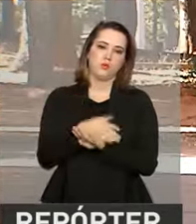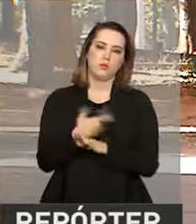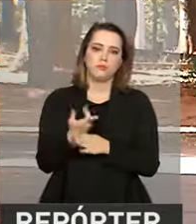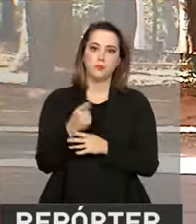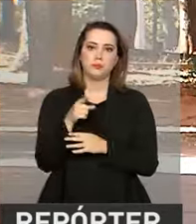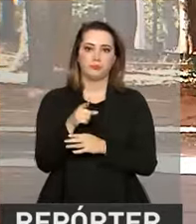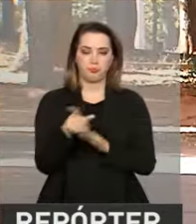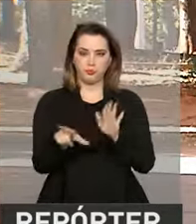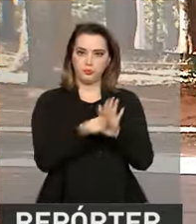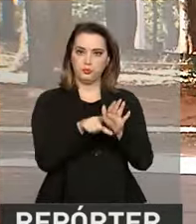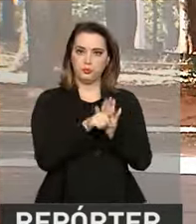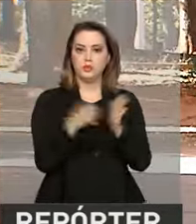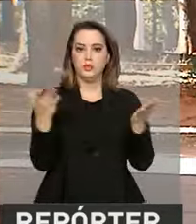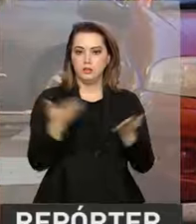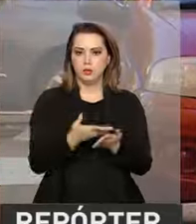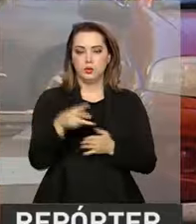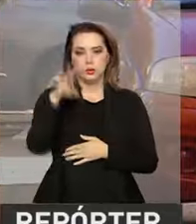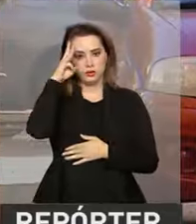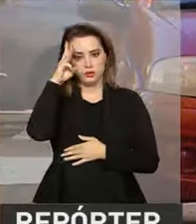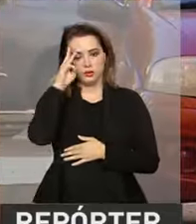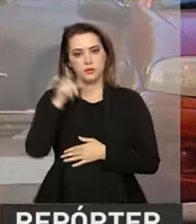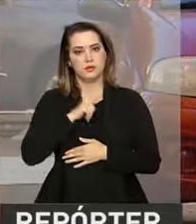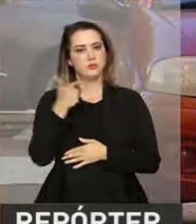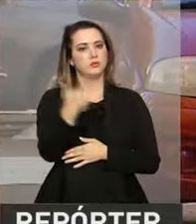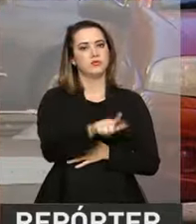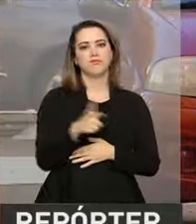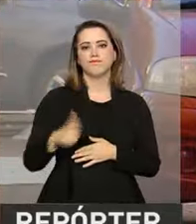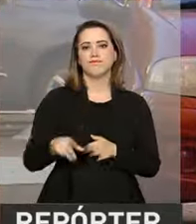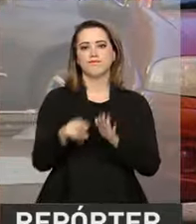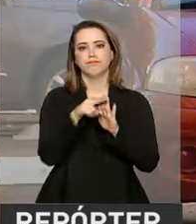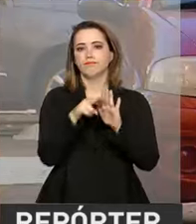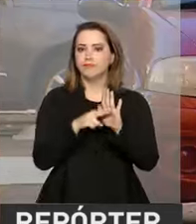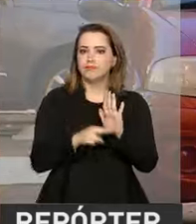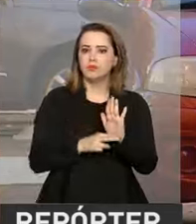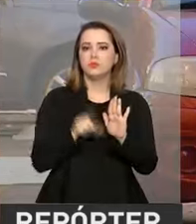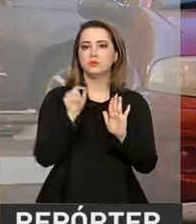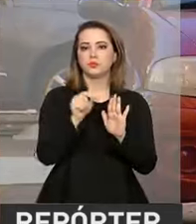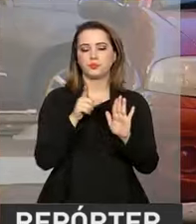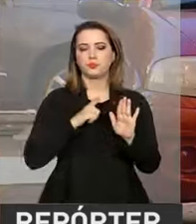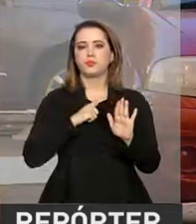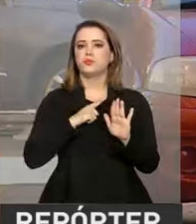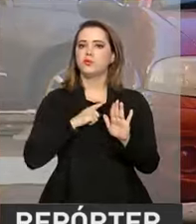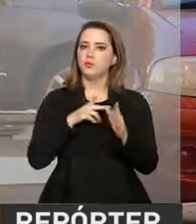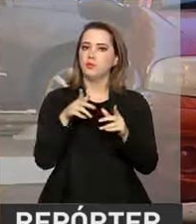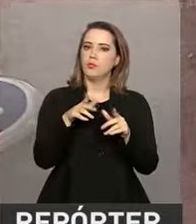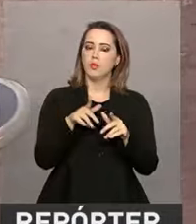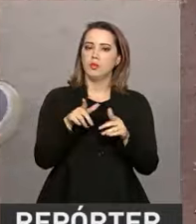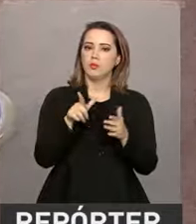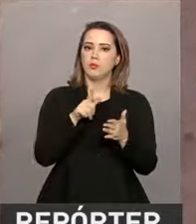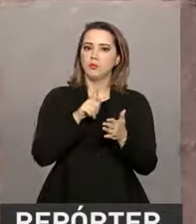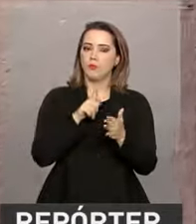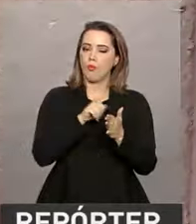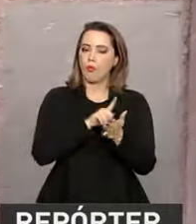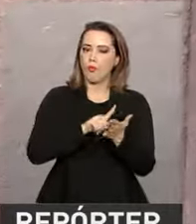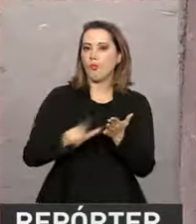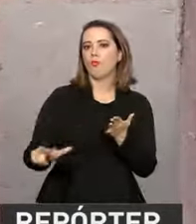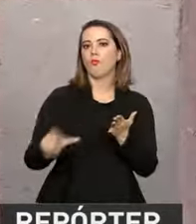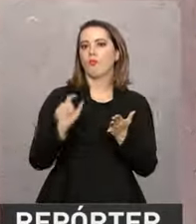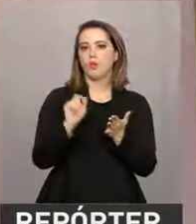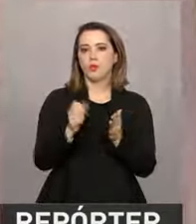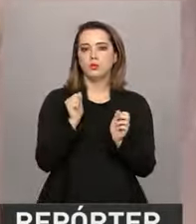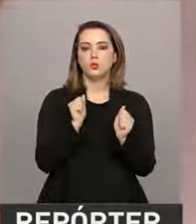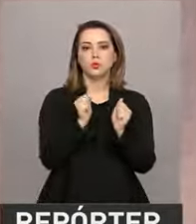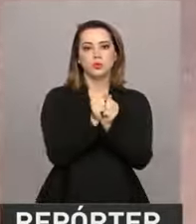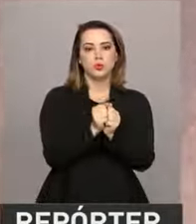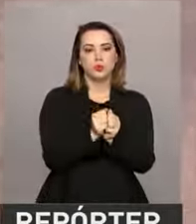a vigorar a partir desta terça-feira, traz outras medidas, como fazer atividades de limpeza de imóveis com a participação da comunidade